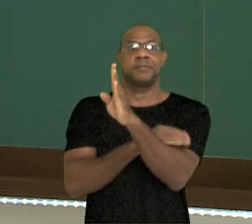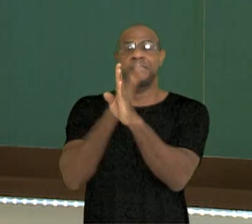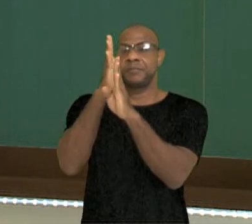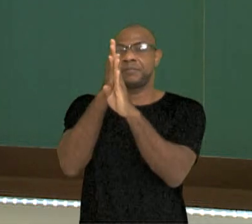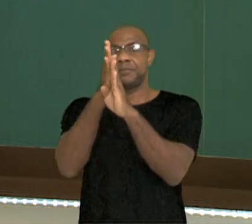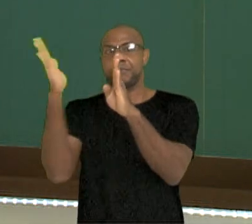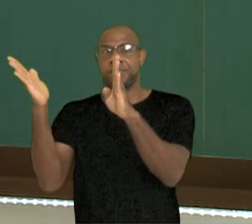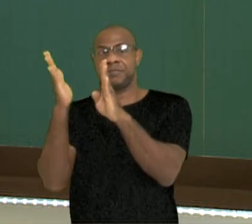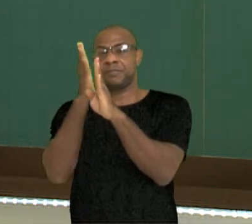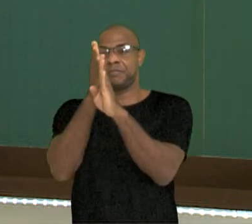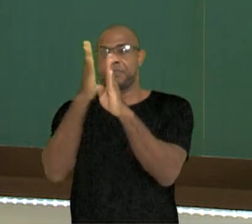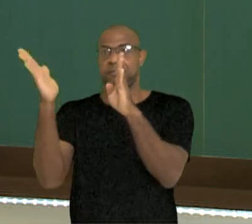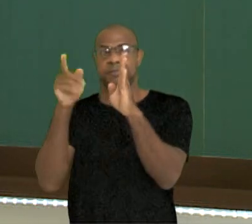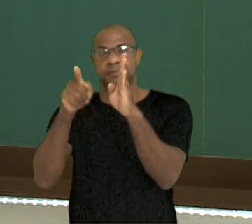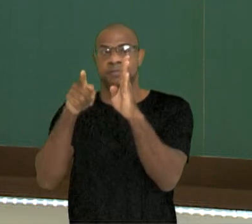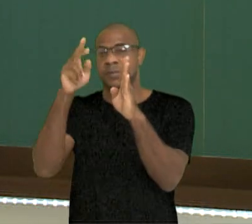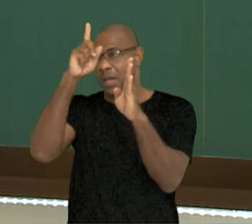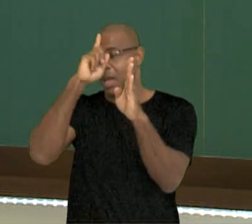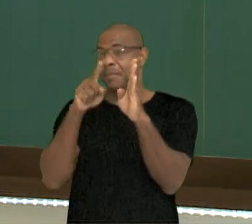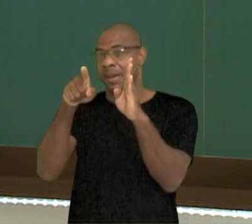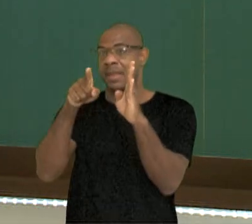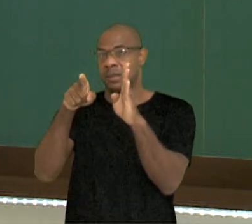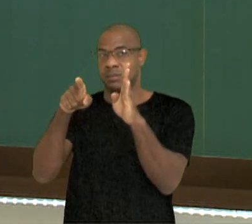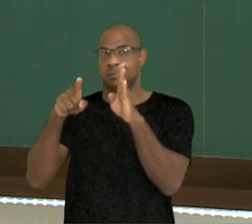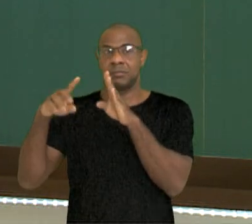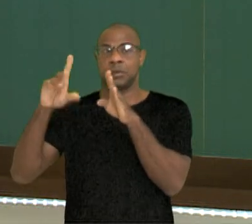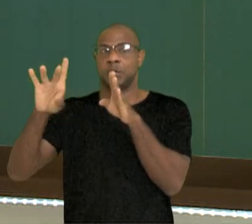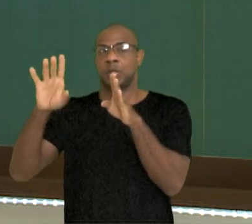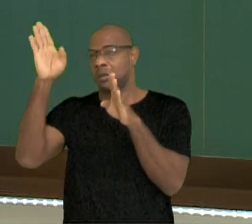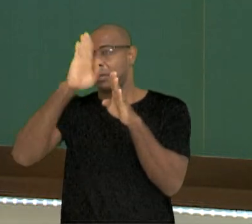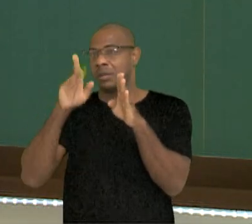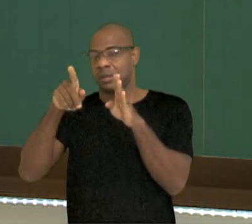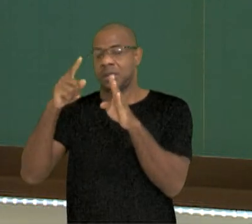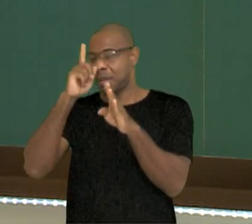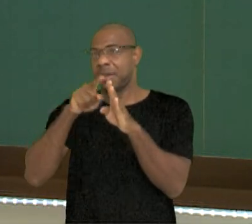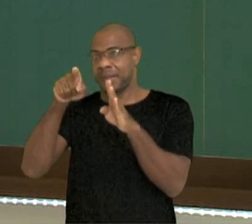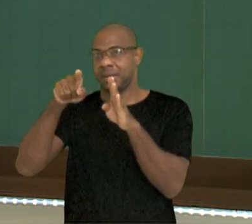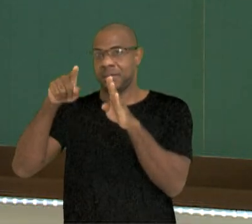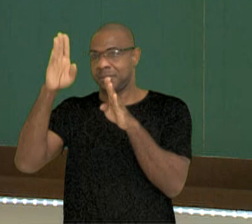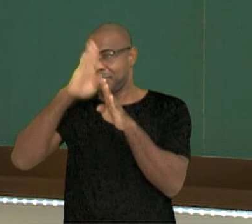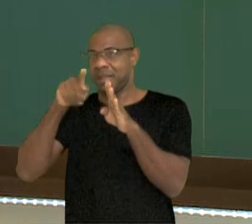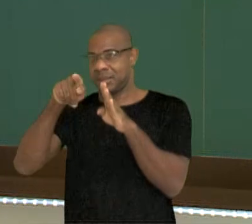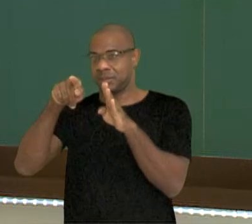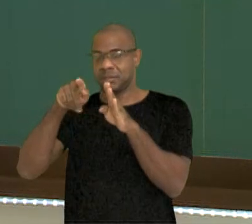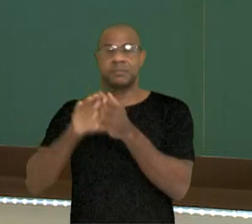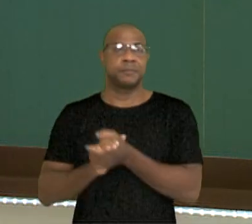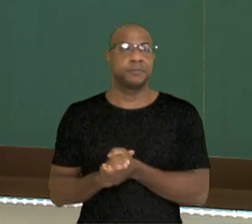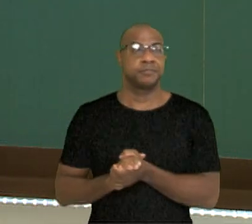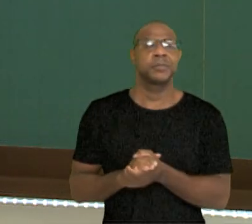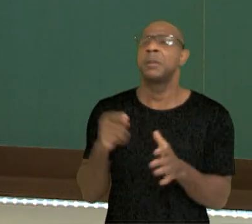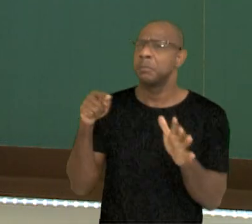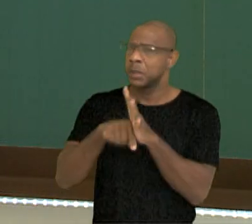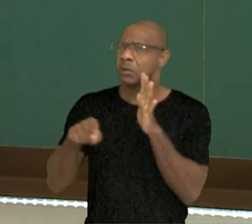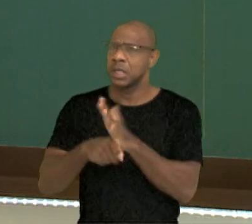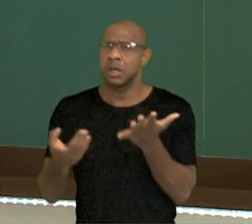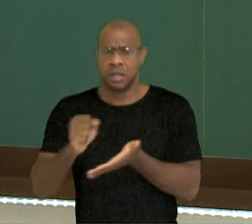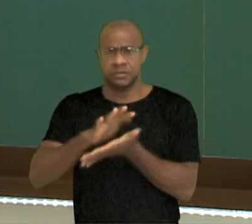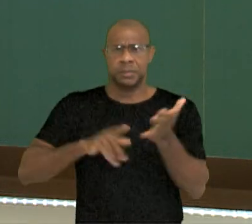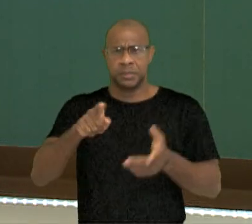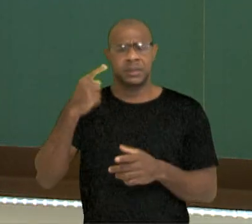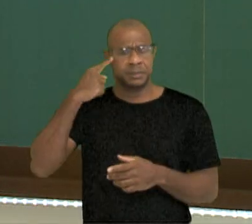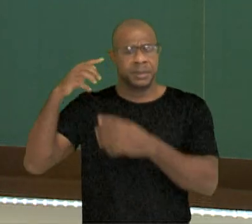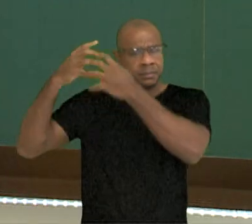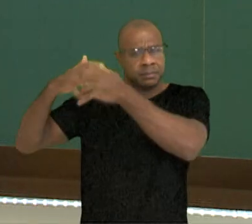que era Brasil naquela época era só isso aqui, certo? Aí nós vamos perguntar para vocês ali uma atividadezinha para vocês pensarem